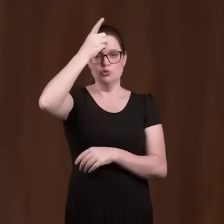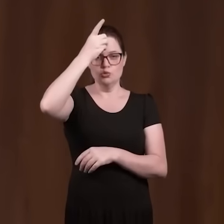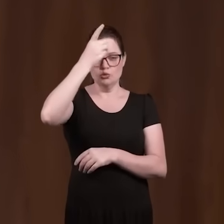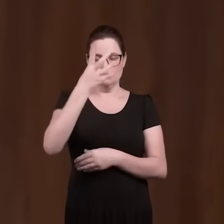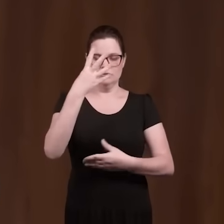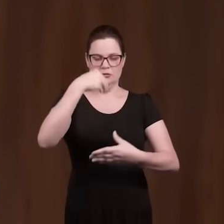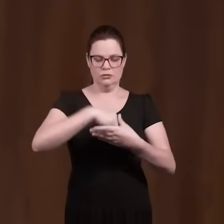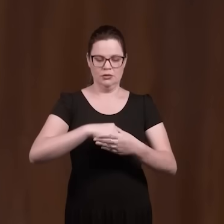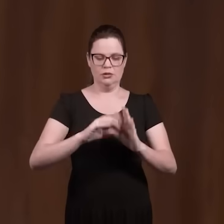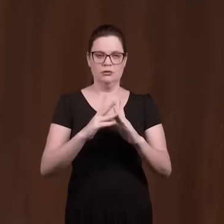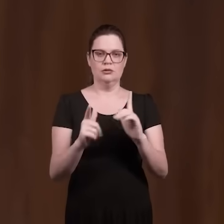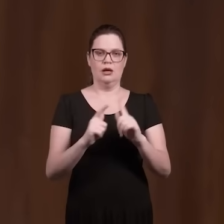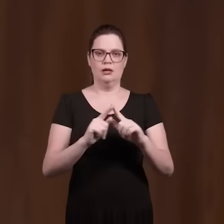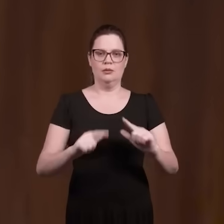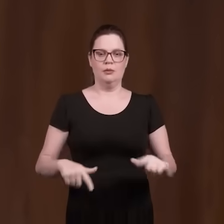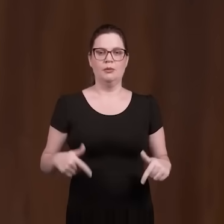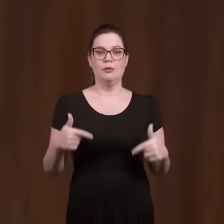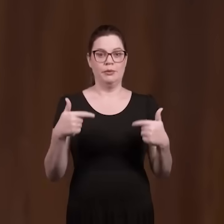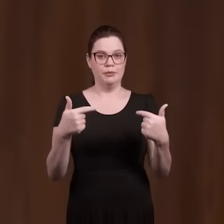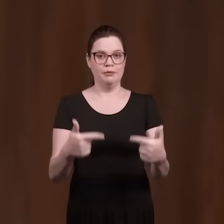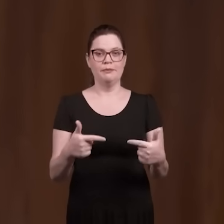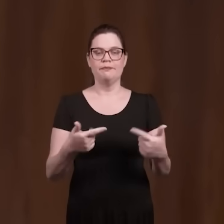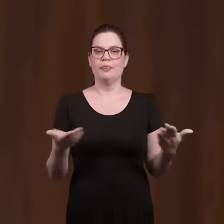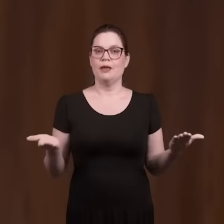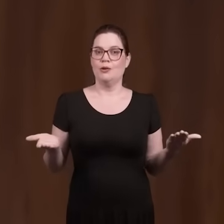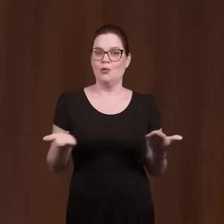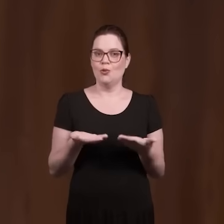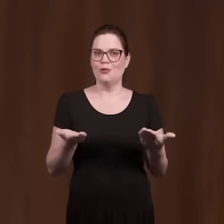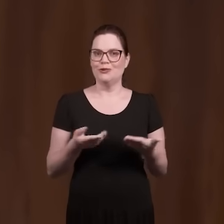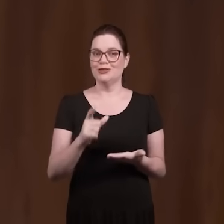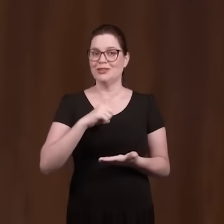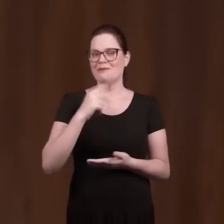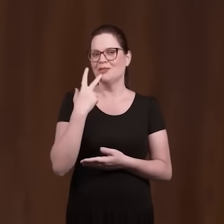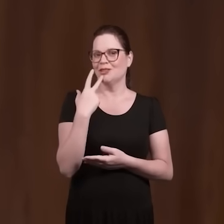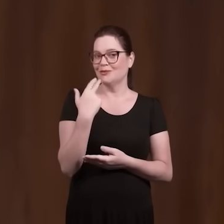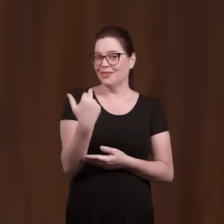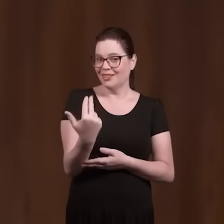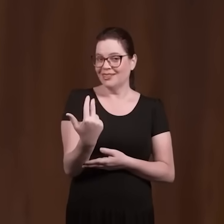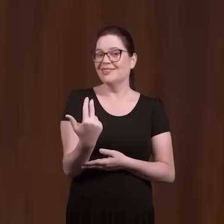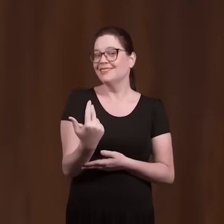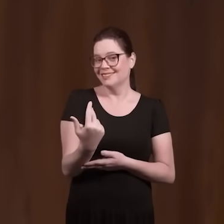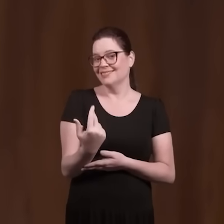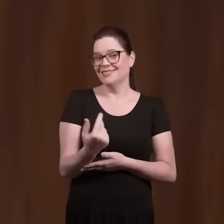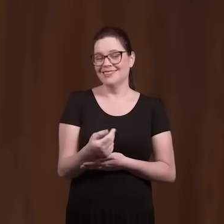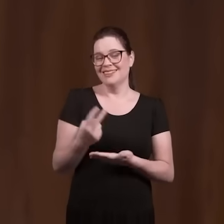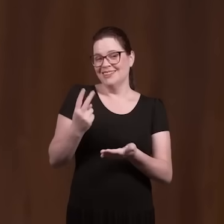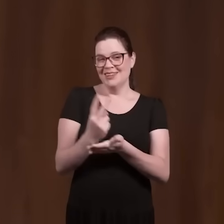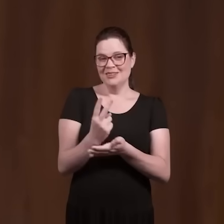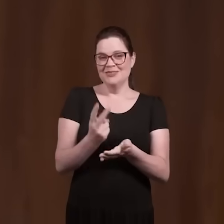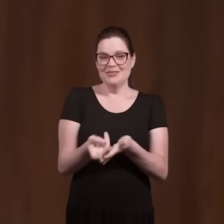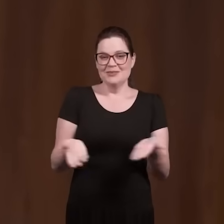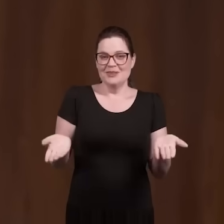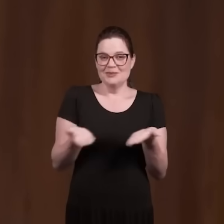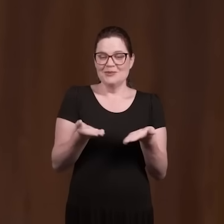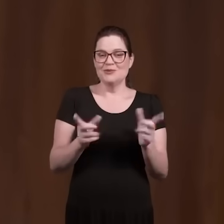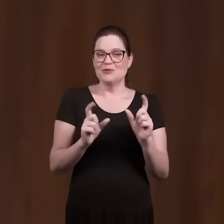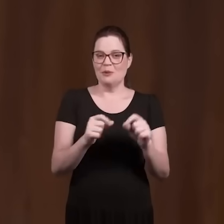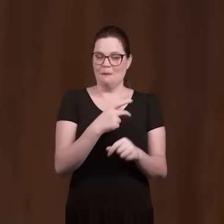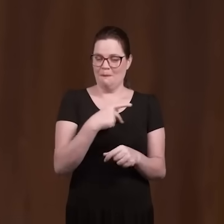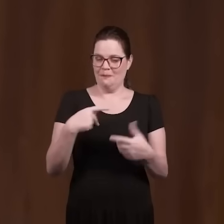na vida da igreja. E nós contamos hoje tem uma novidade, né? Vamos continuar